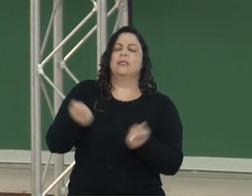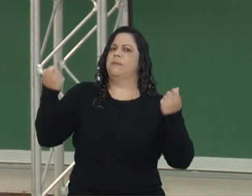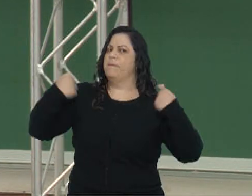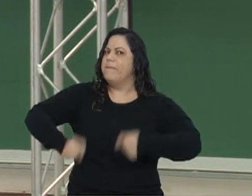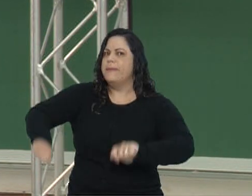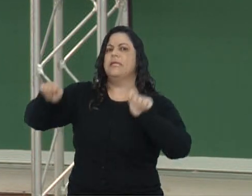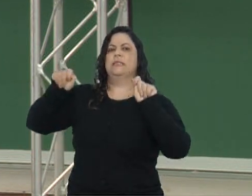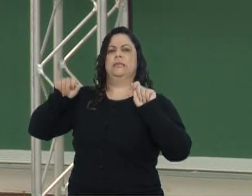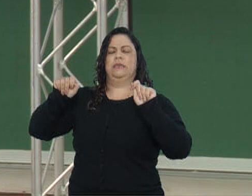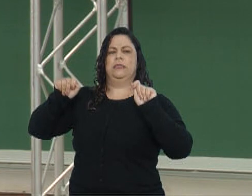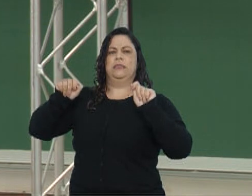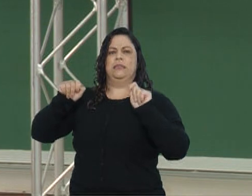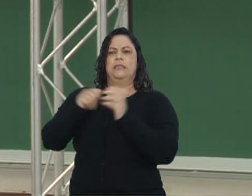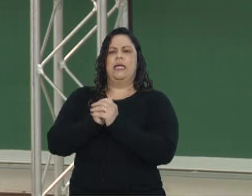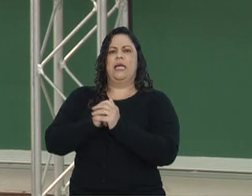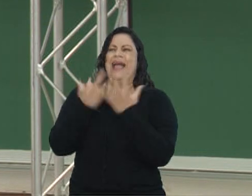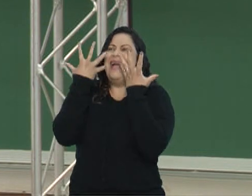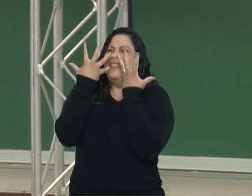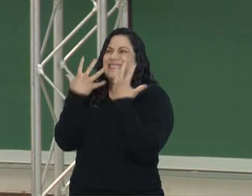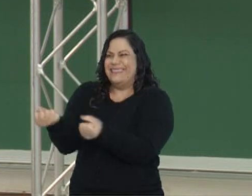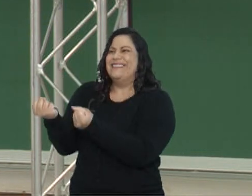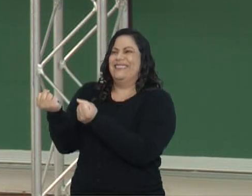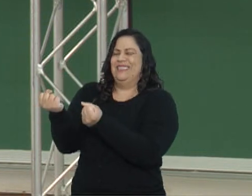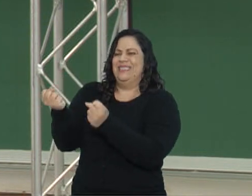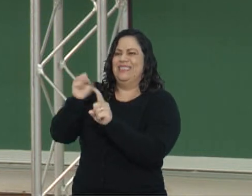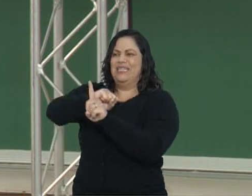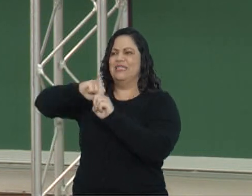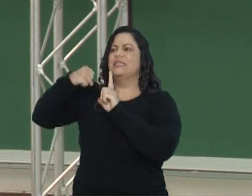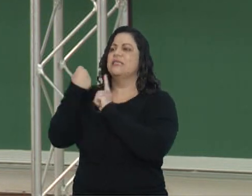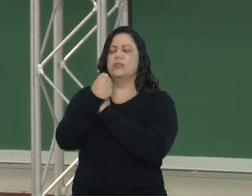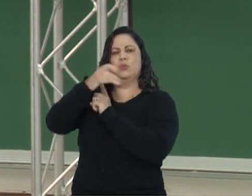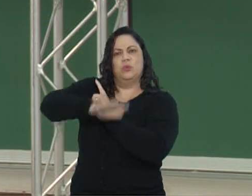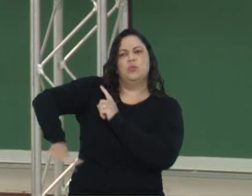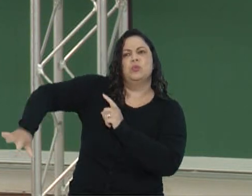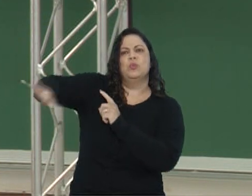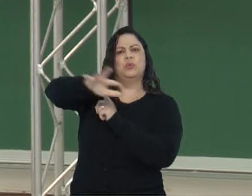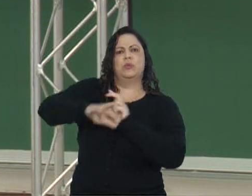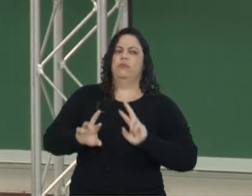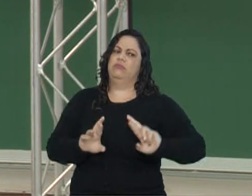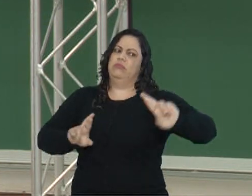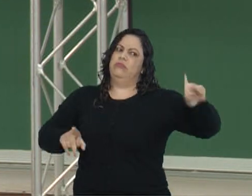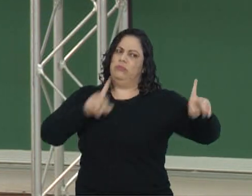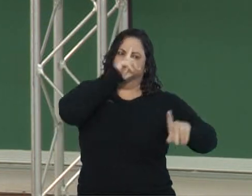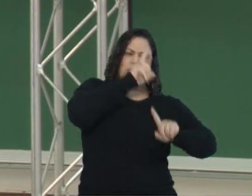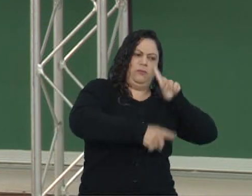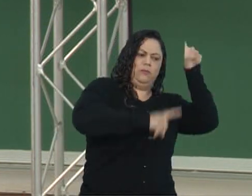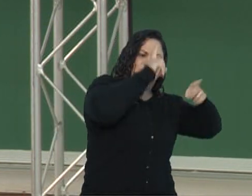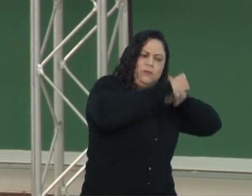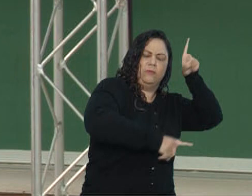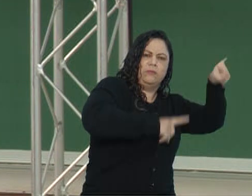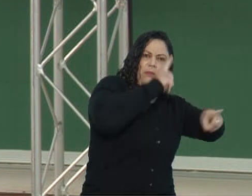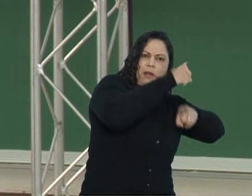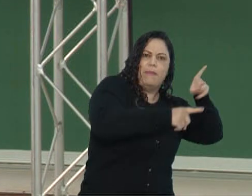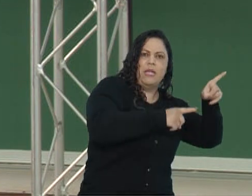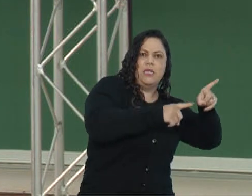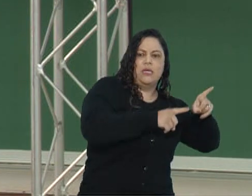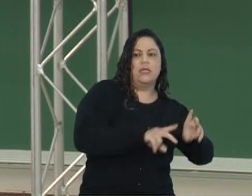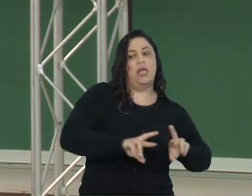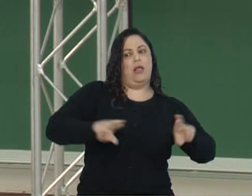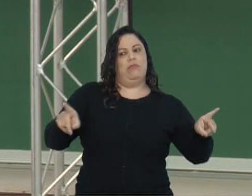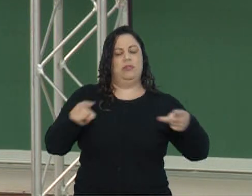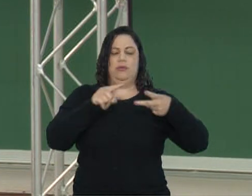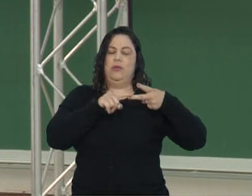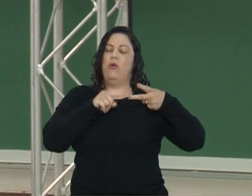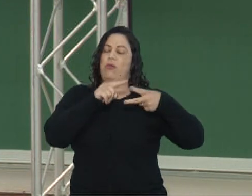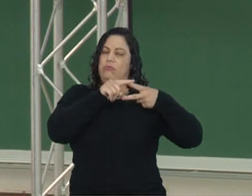certa aceitação social desse poder totalitário, que diferencia do poder autoritário. Tá? São muito próximos no